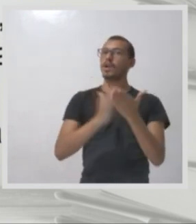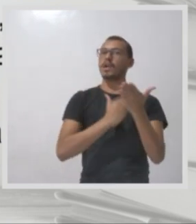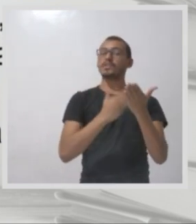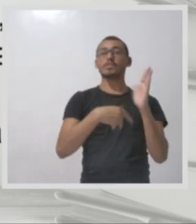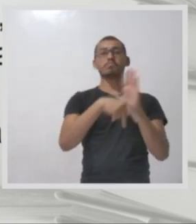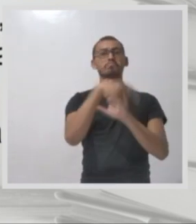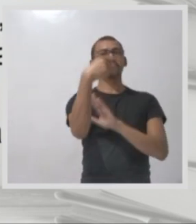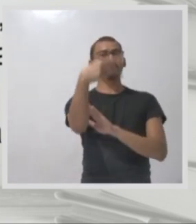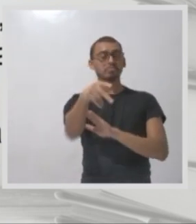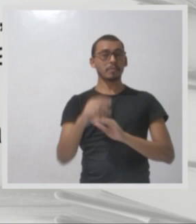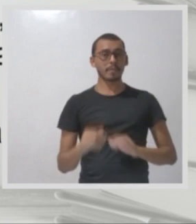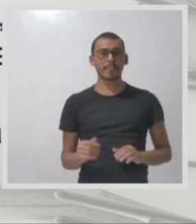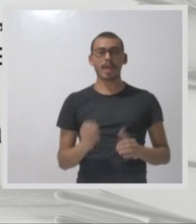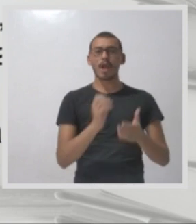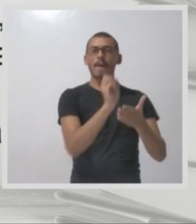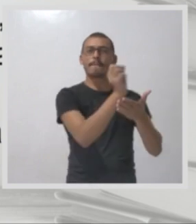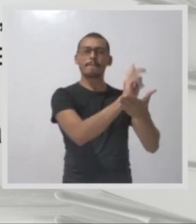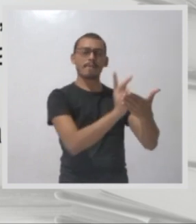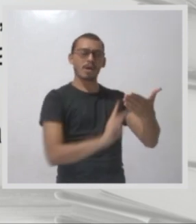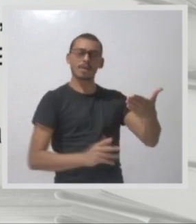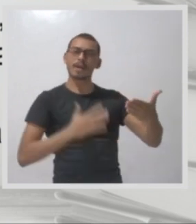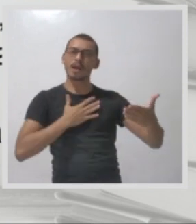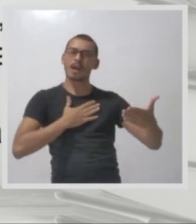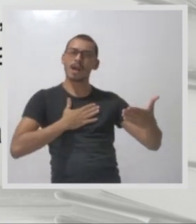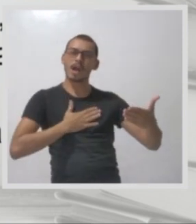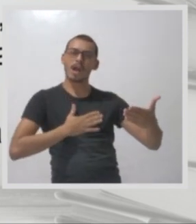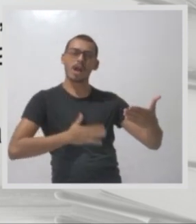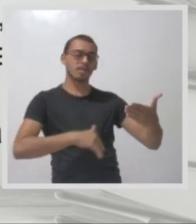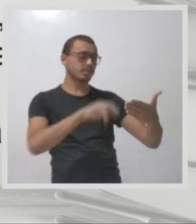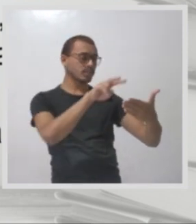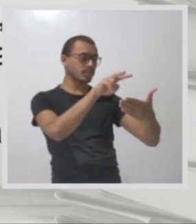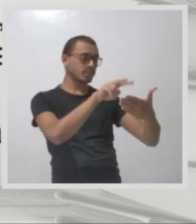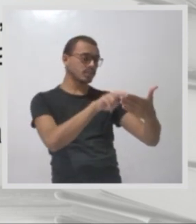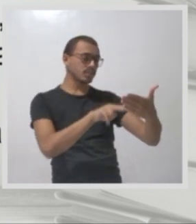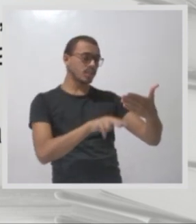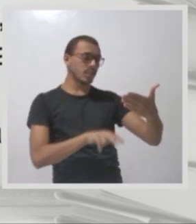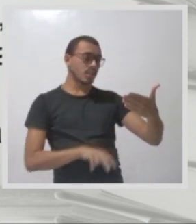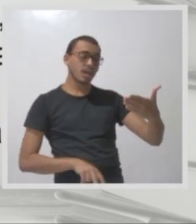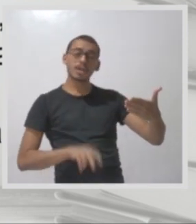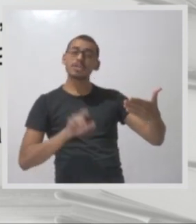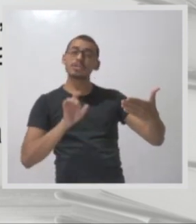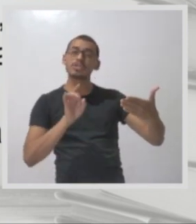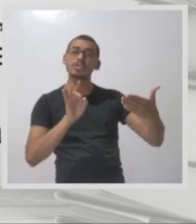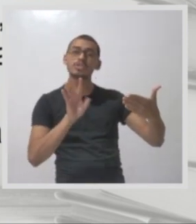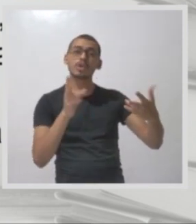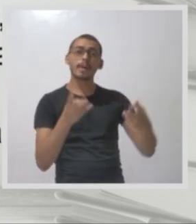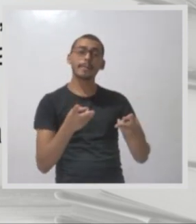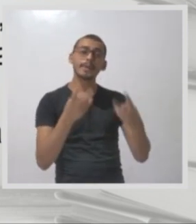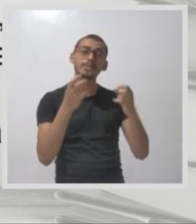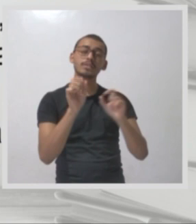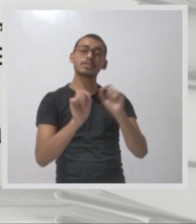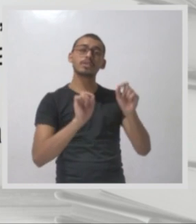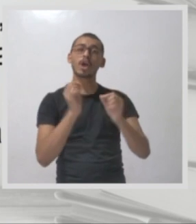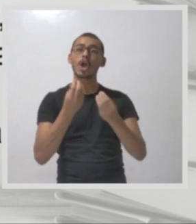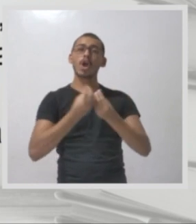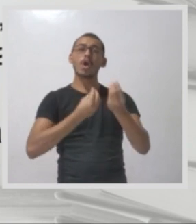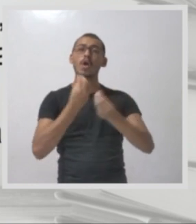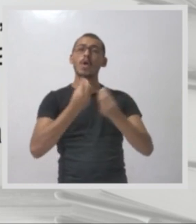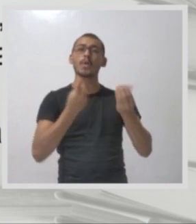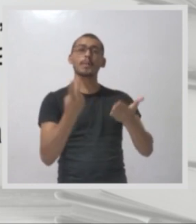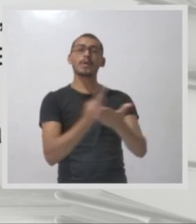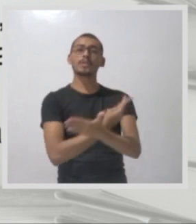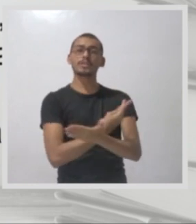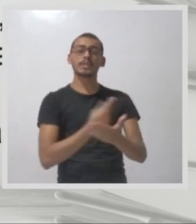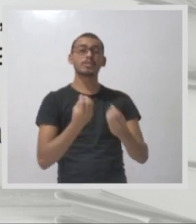um poema, com calma você pode ler. É só, na verdade, para que vocês percebam como é que isso vem, como é que o